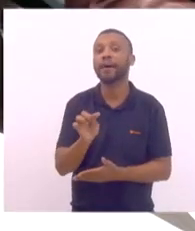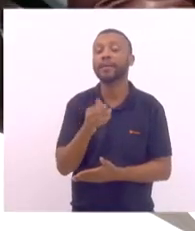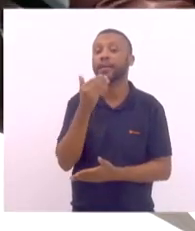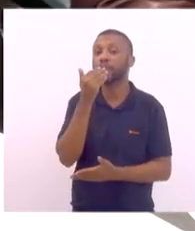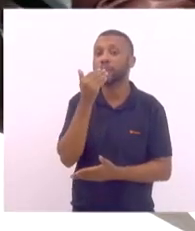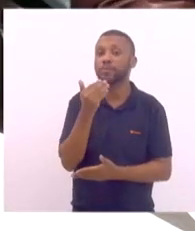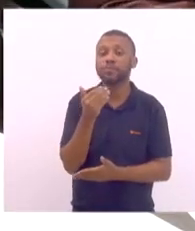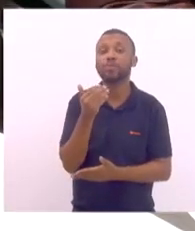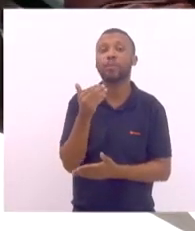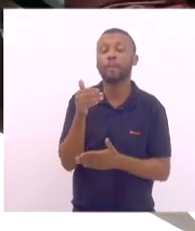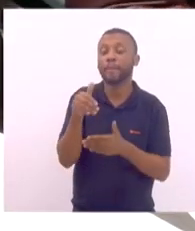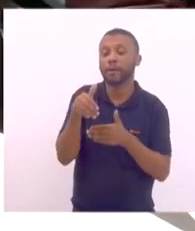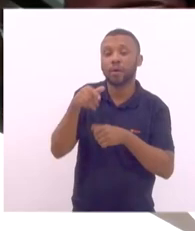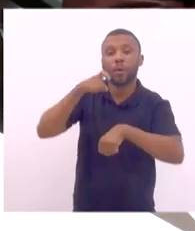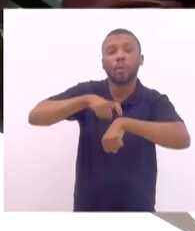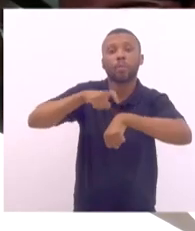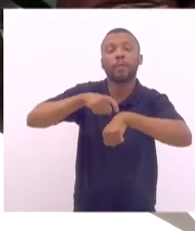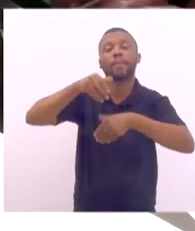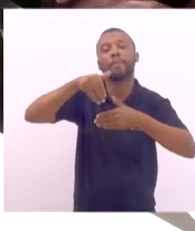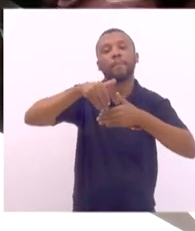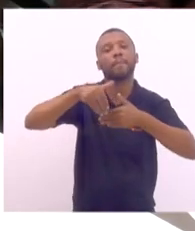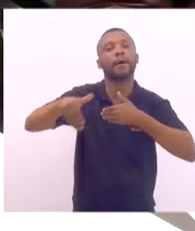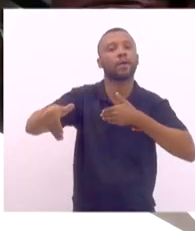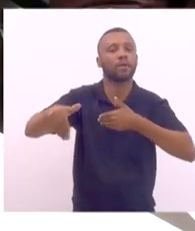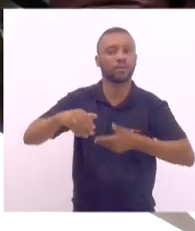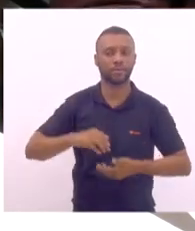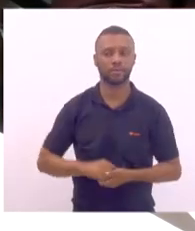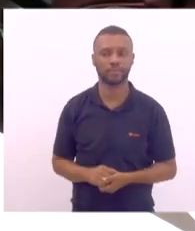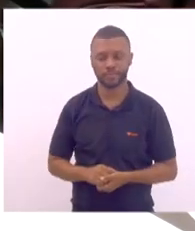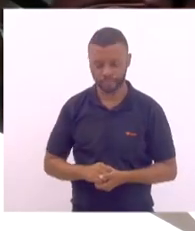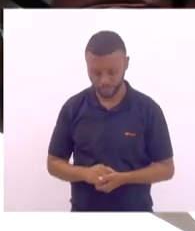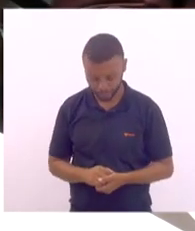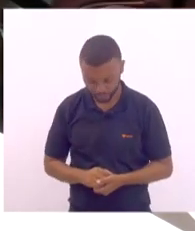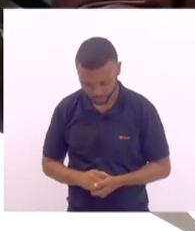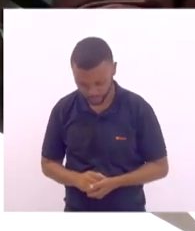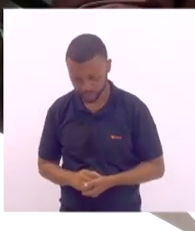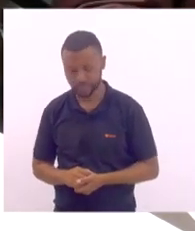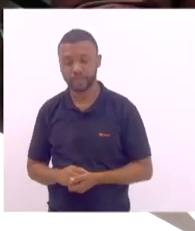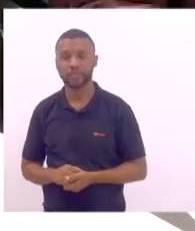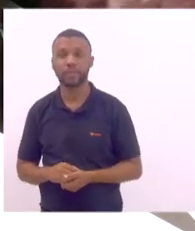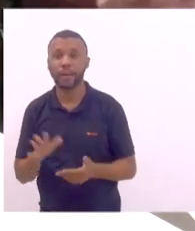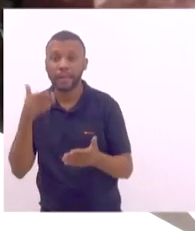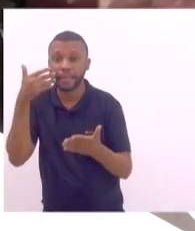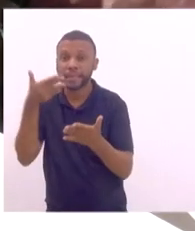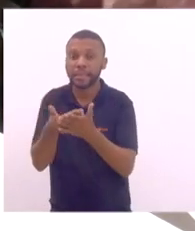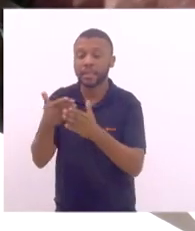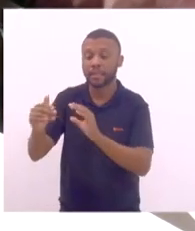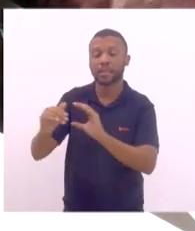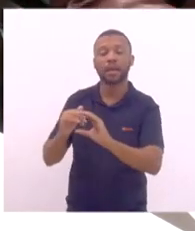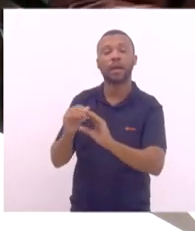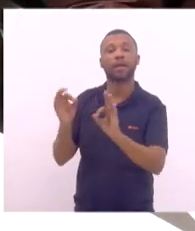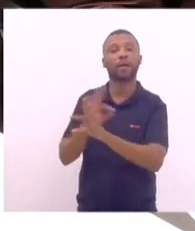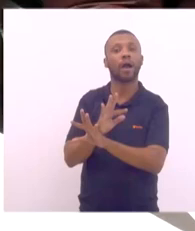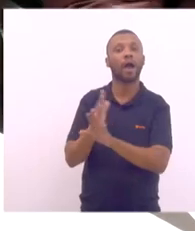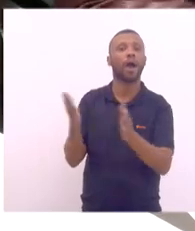uma prorrogação. Uma prorrogação para entregar agora. Dia 15 de junho, nós demos